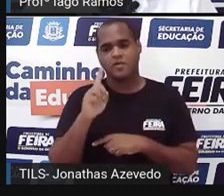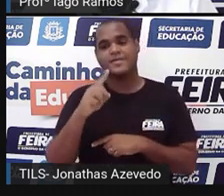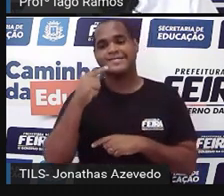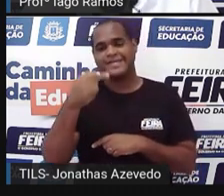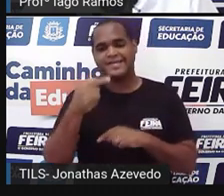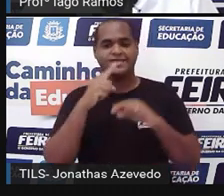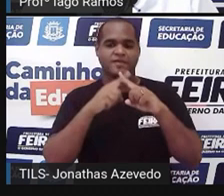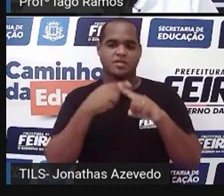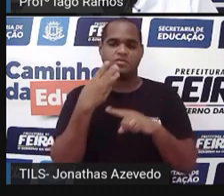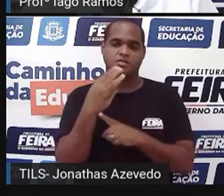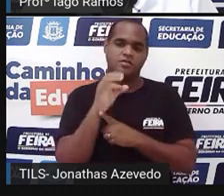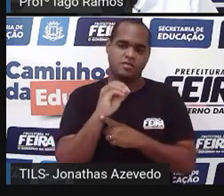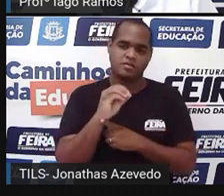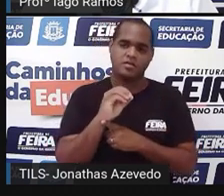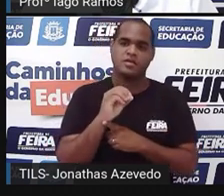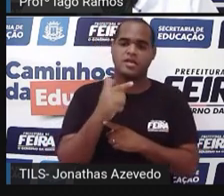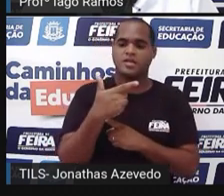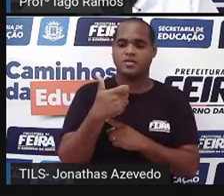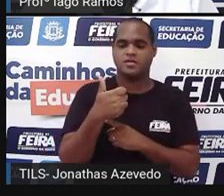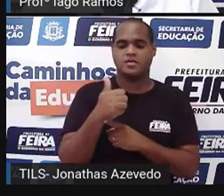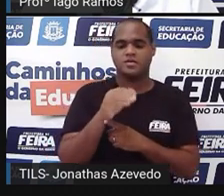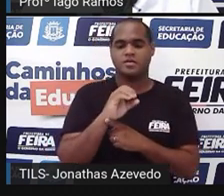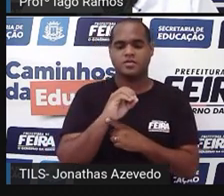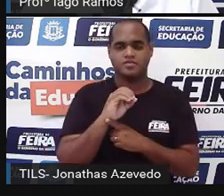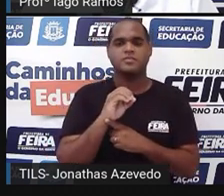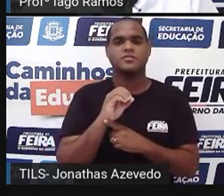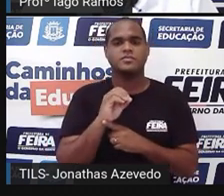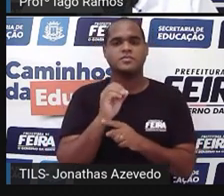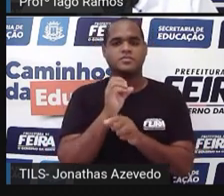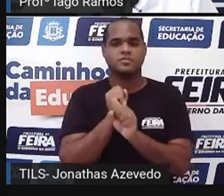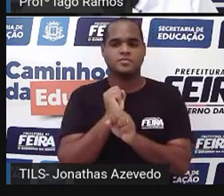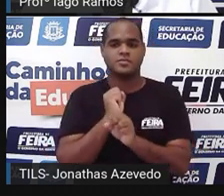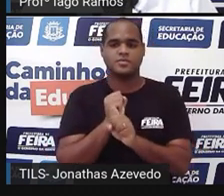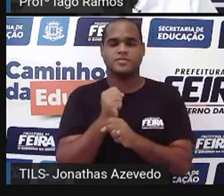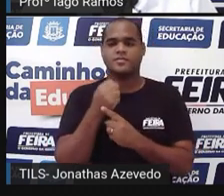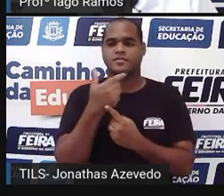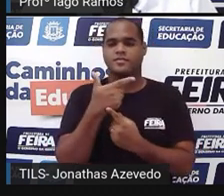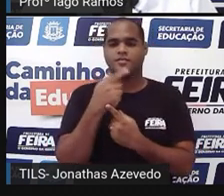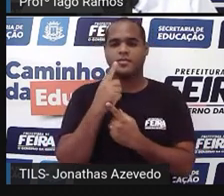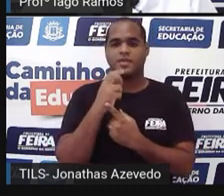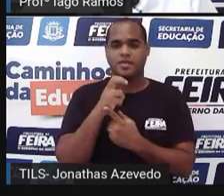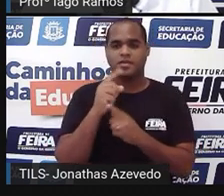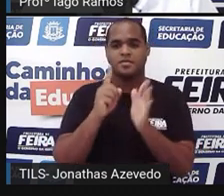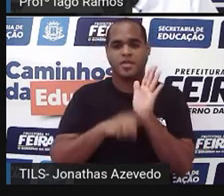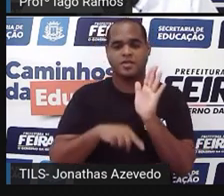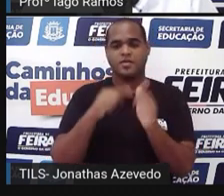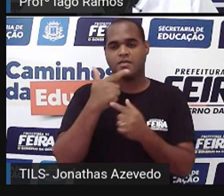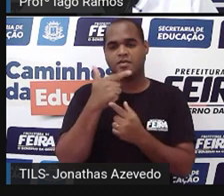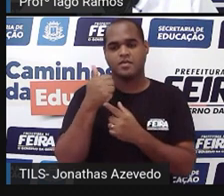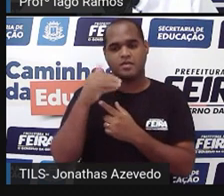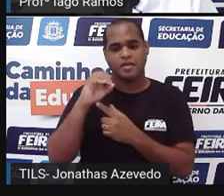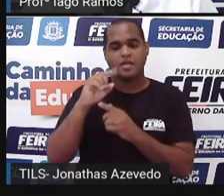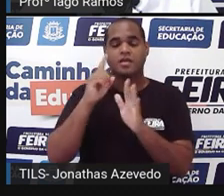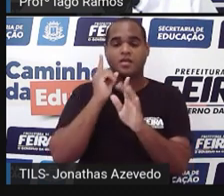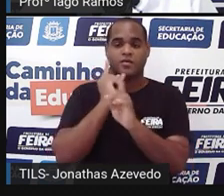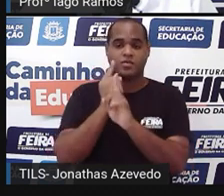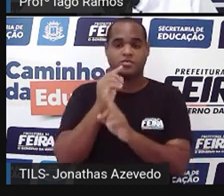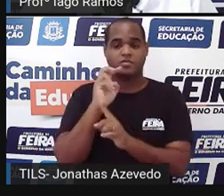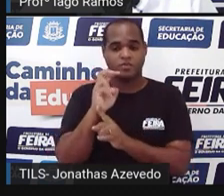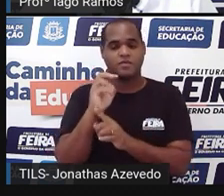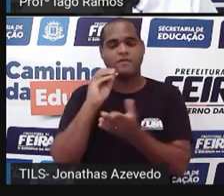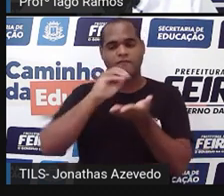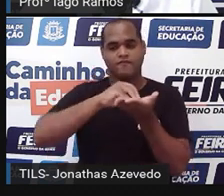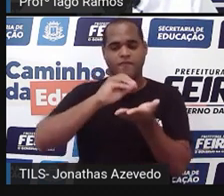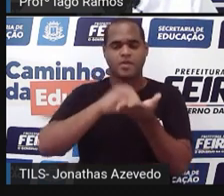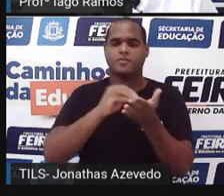30 não vai dar 210 coloca ali faz 215 - 210 encontra e como o